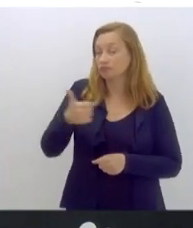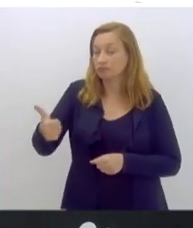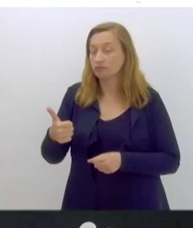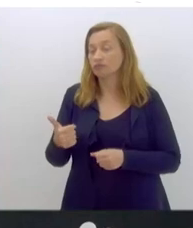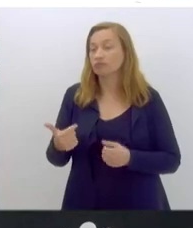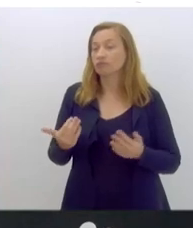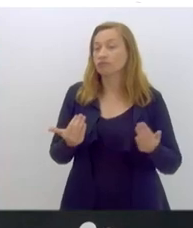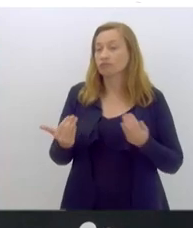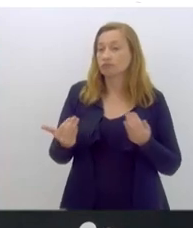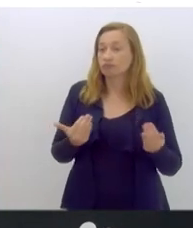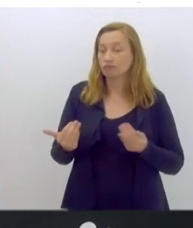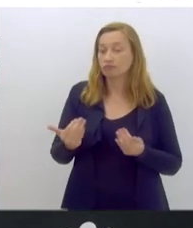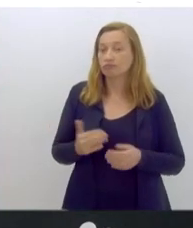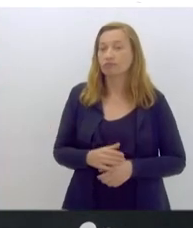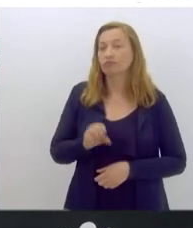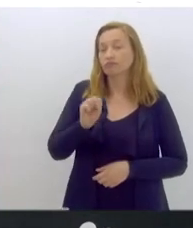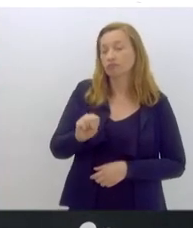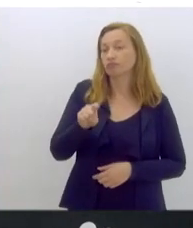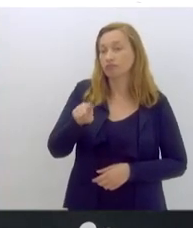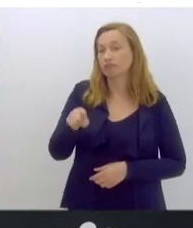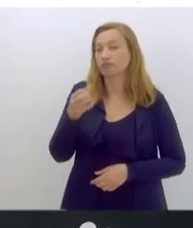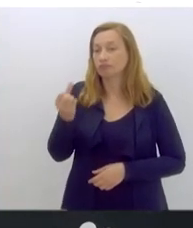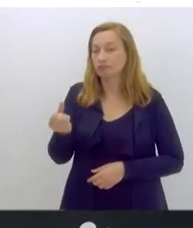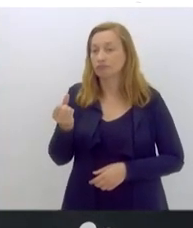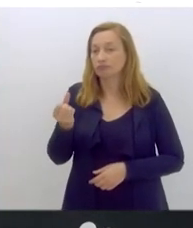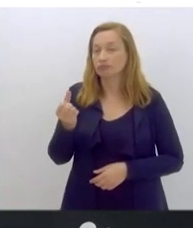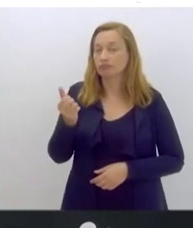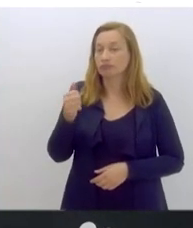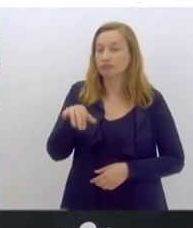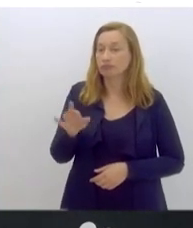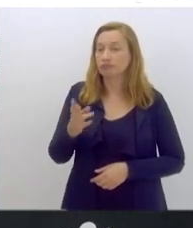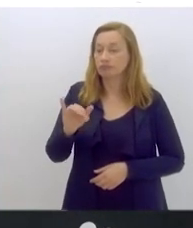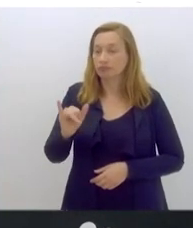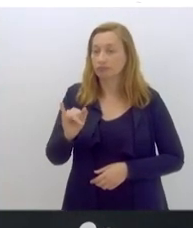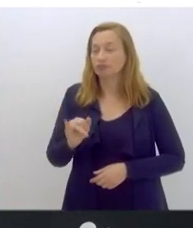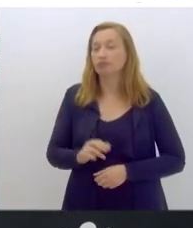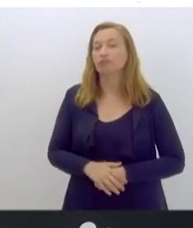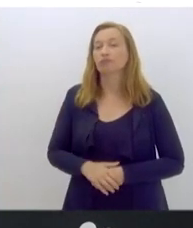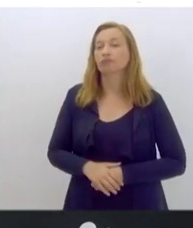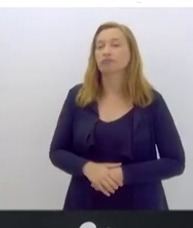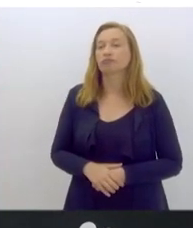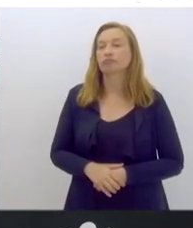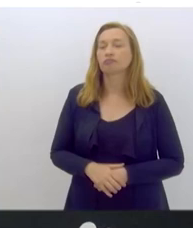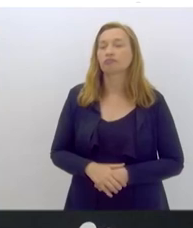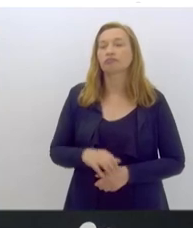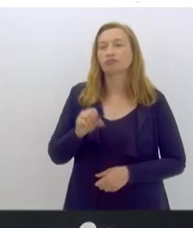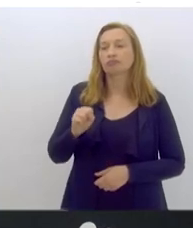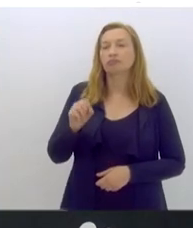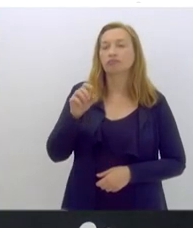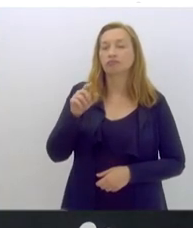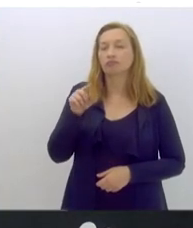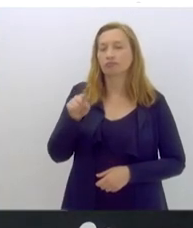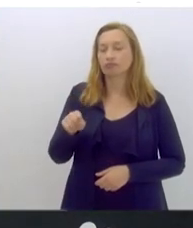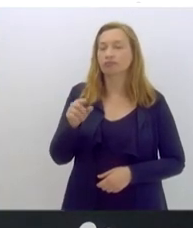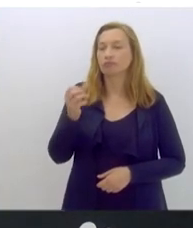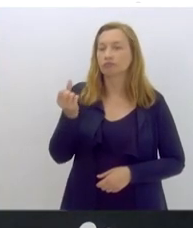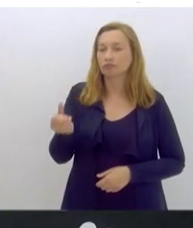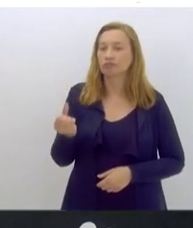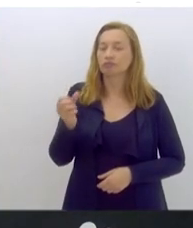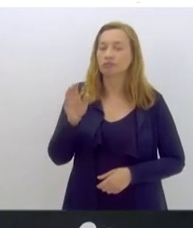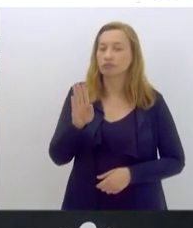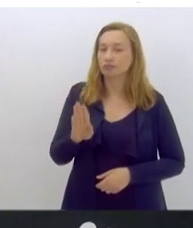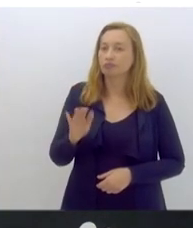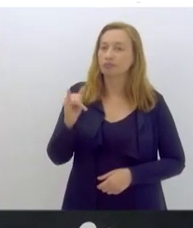de 21 em 8,6 bilhões de reais 8.6 bilhões de reais